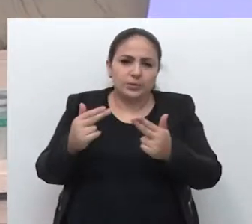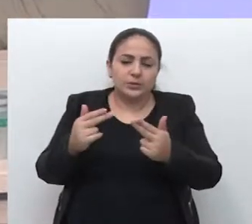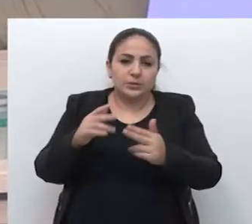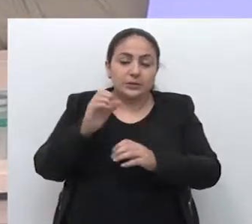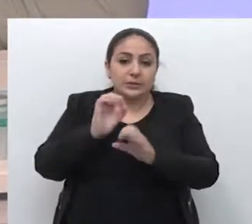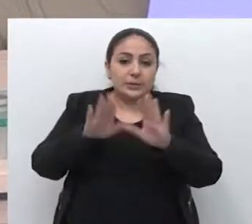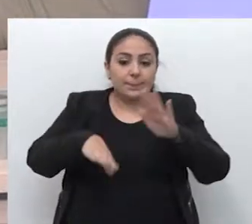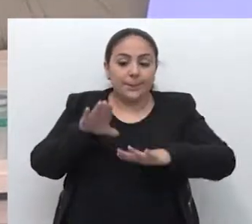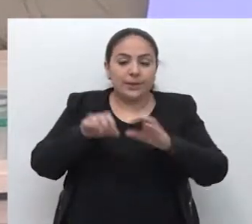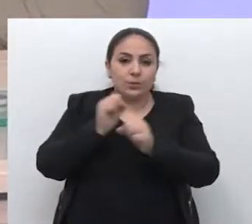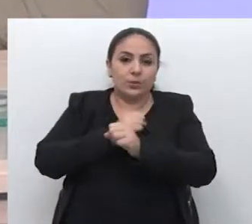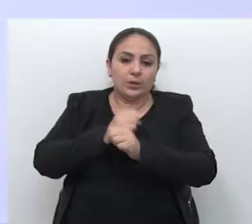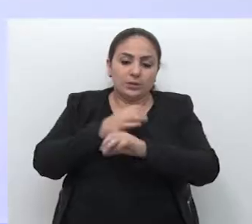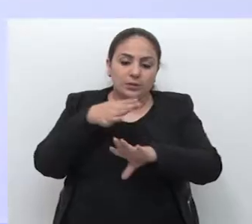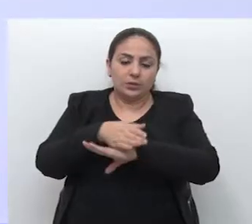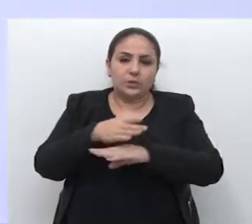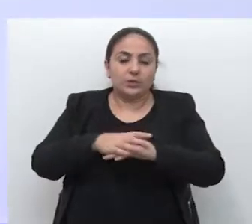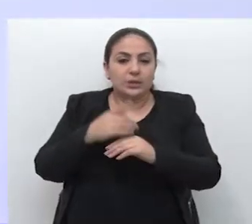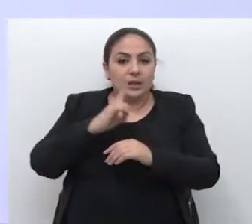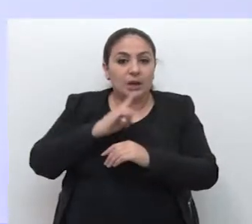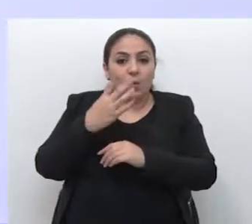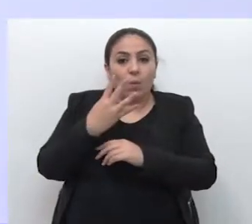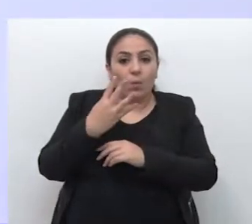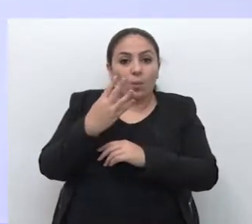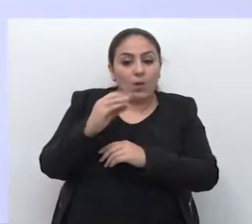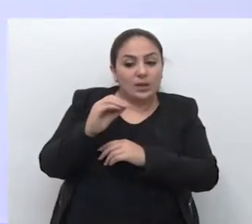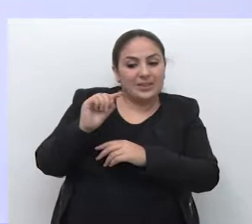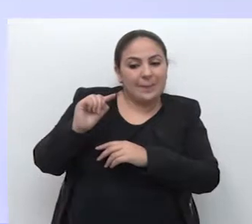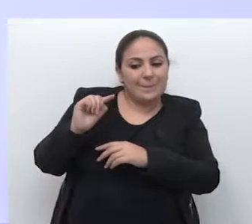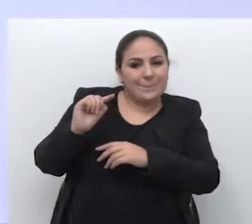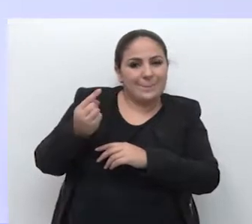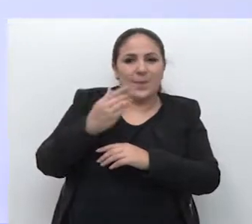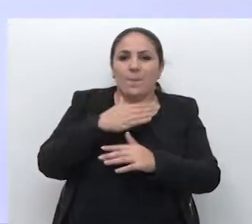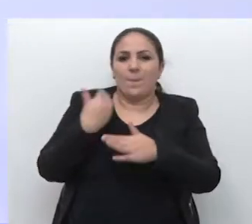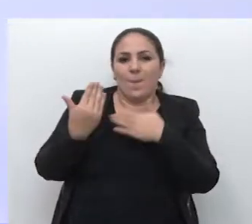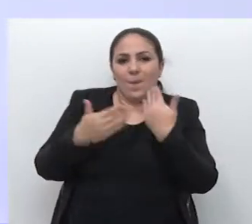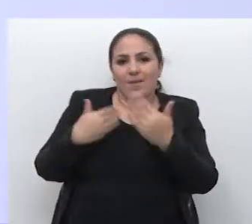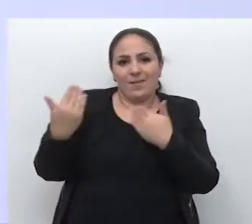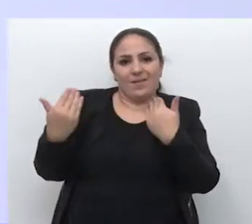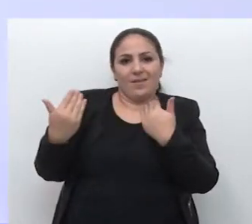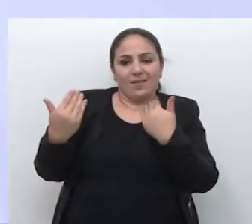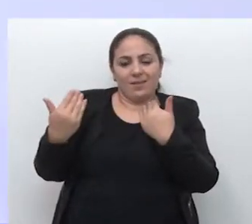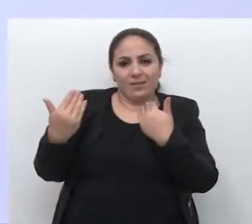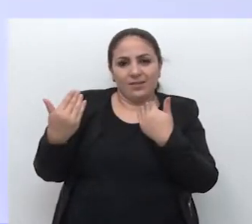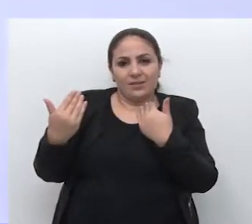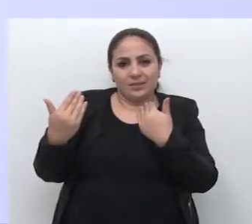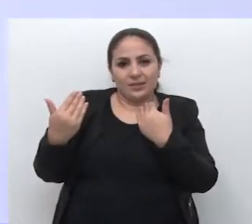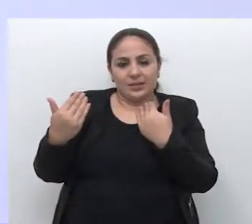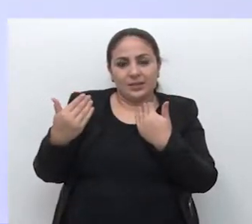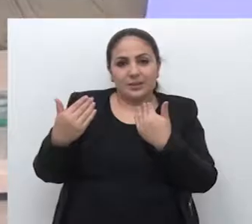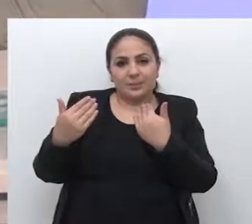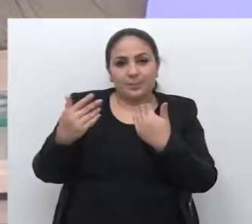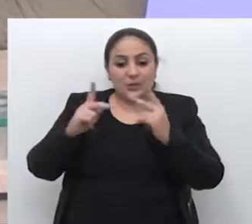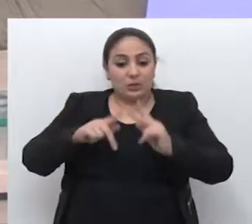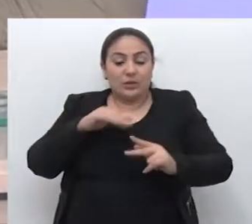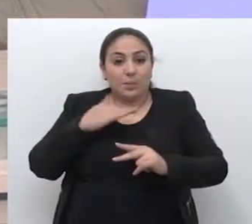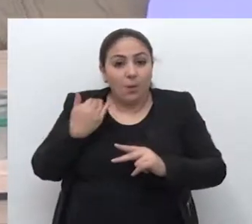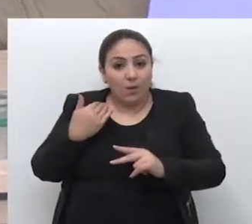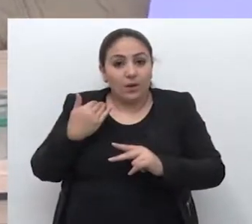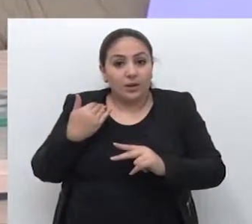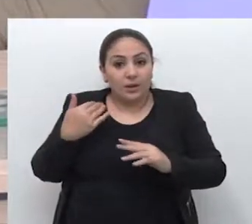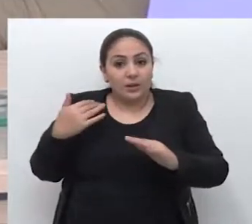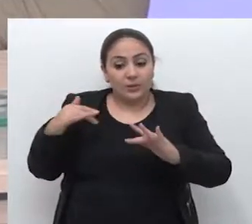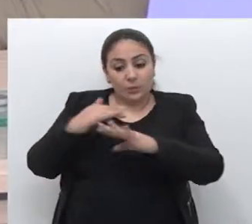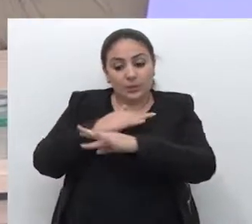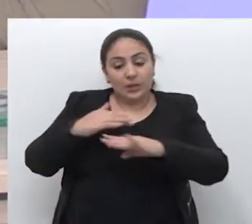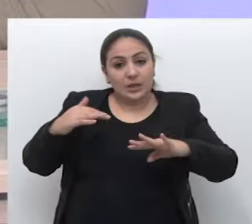algumas abordagens, depende do ano que você entrou, que apontam 40 mil mortos no trânsito brasileiro por ano.